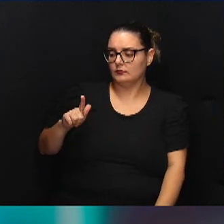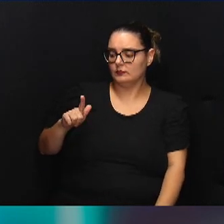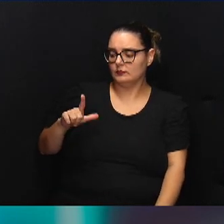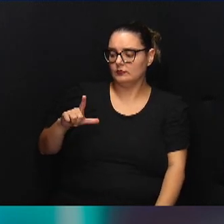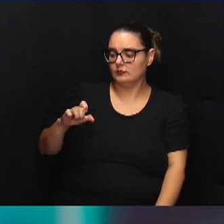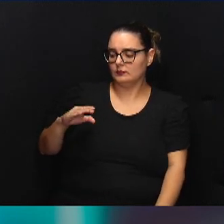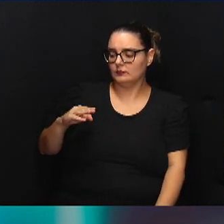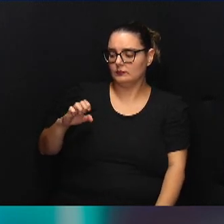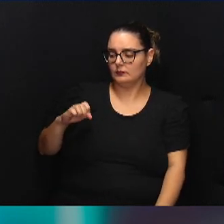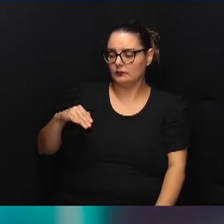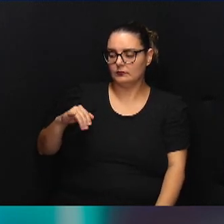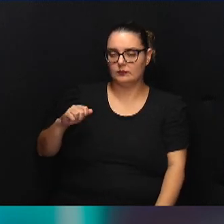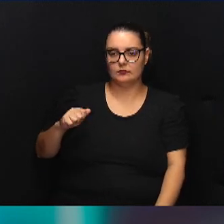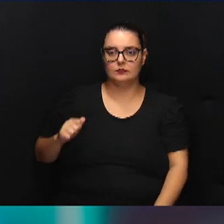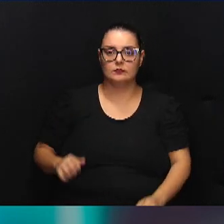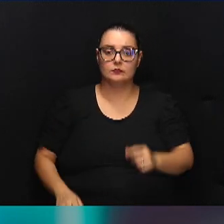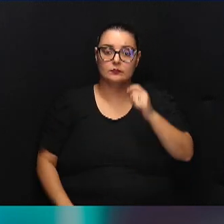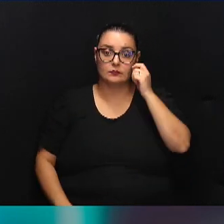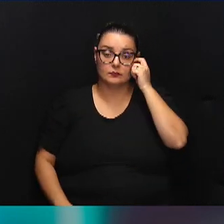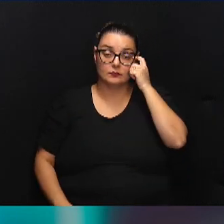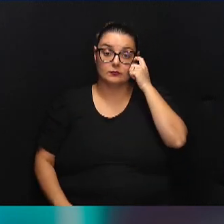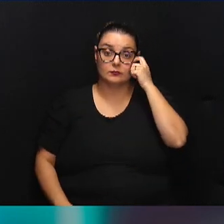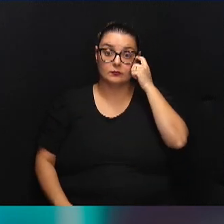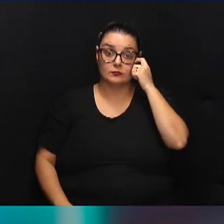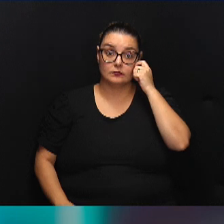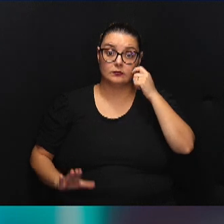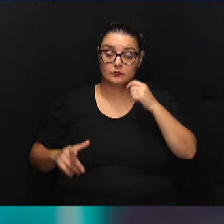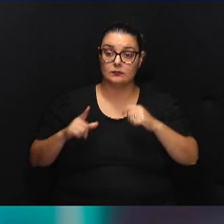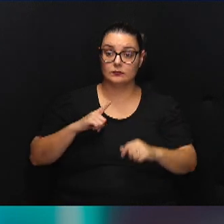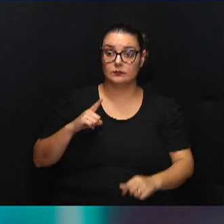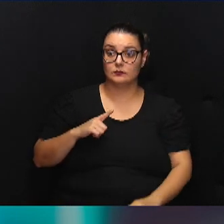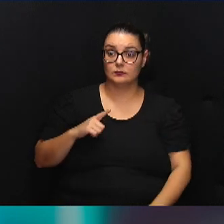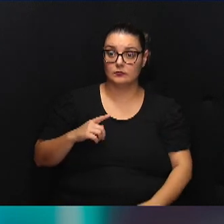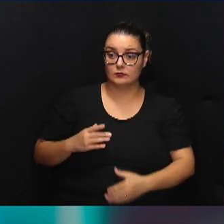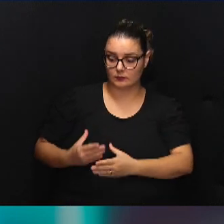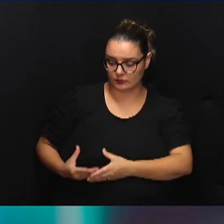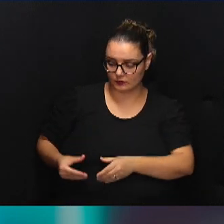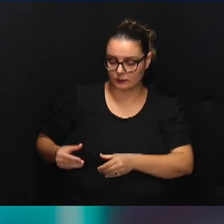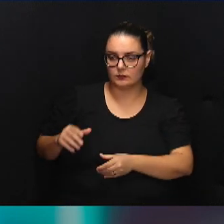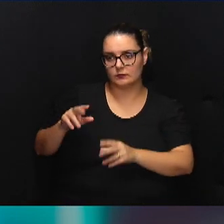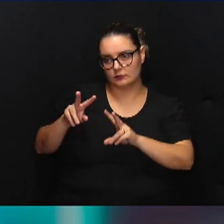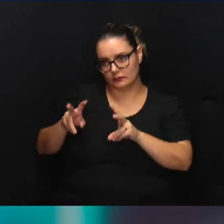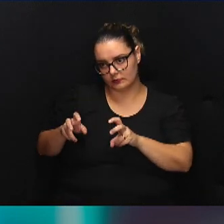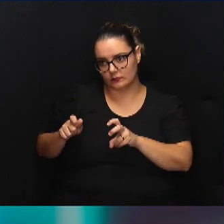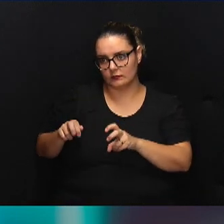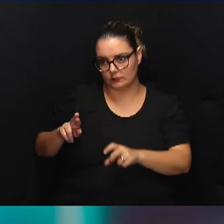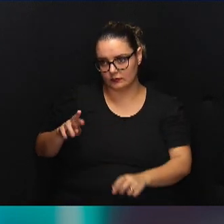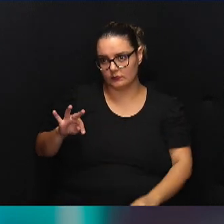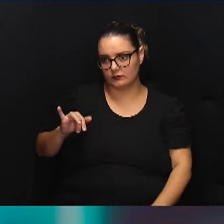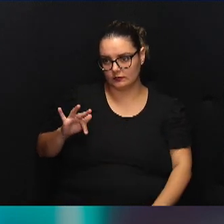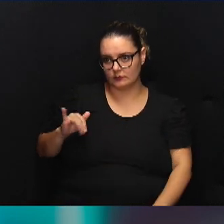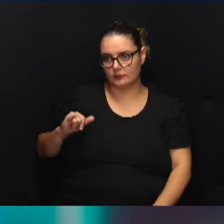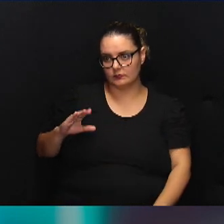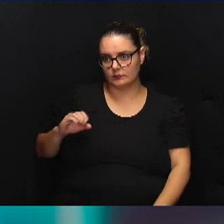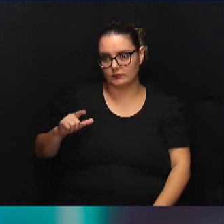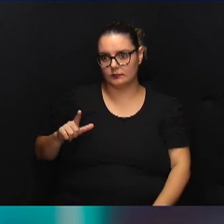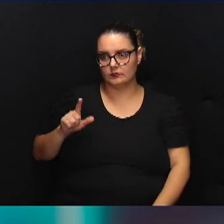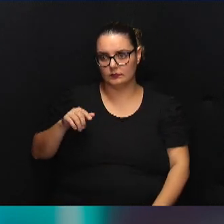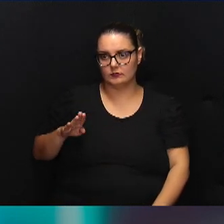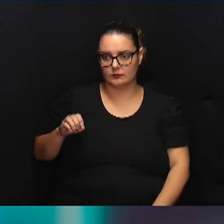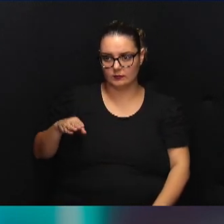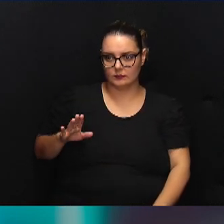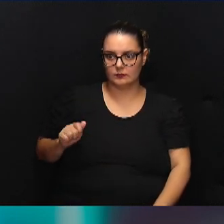E quando você tem o sensor, um pâncreas artificial, digamos assim, que é a bomba de